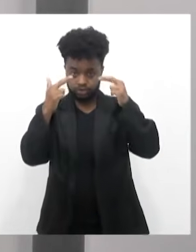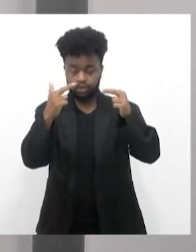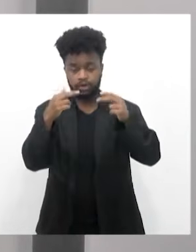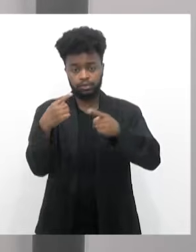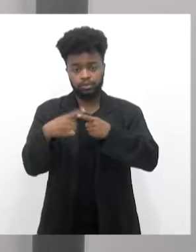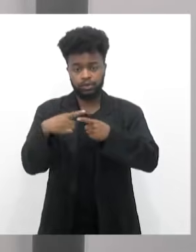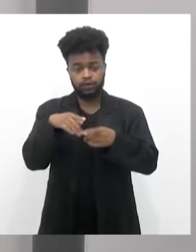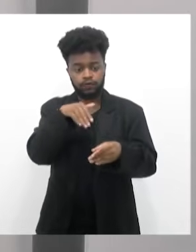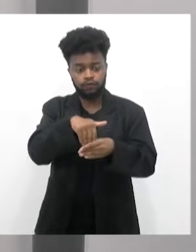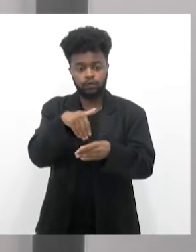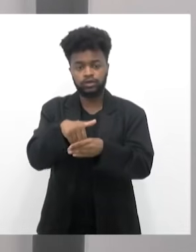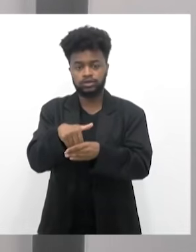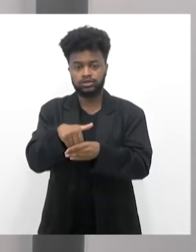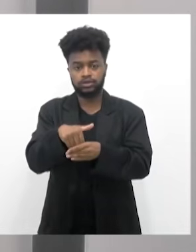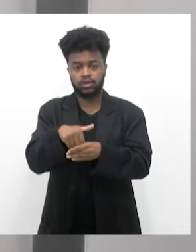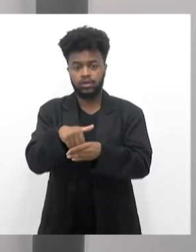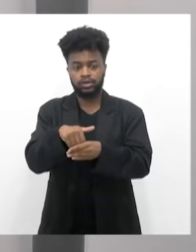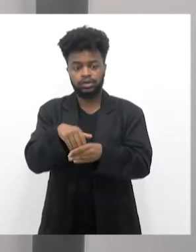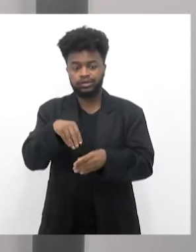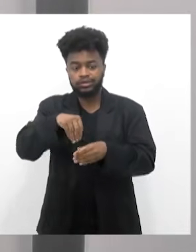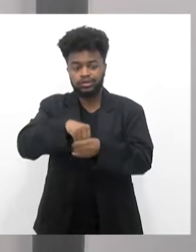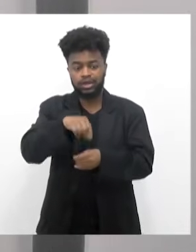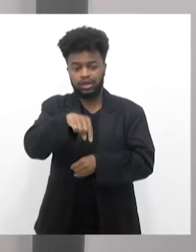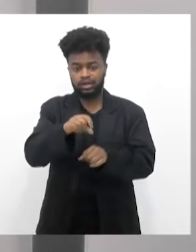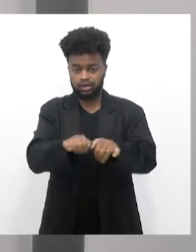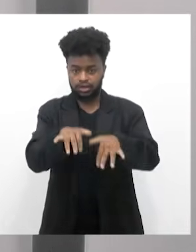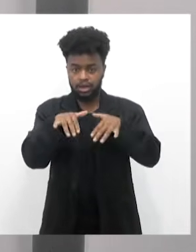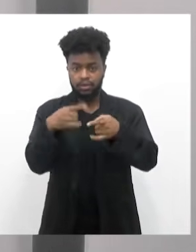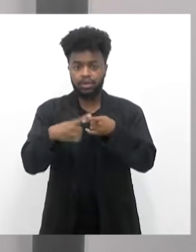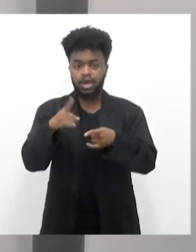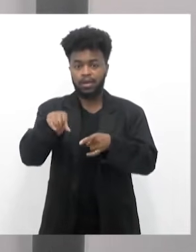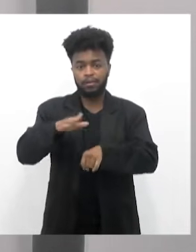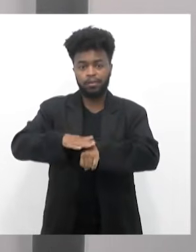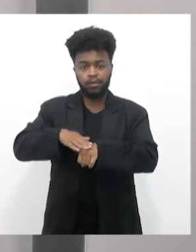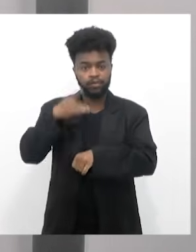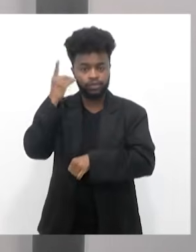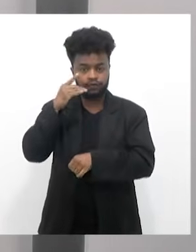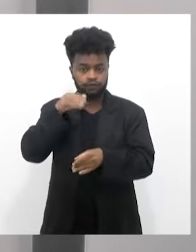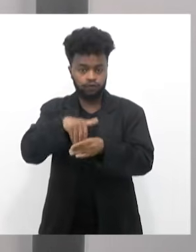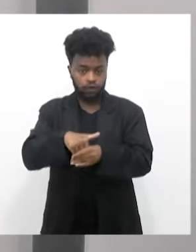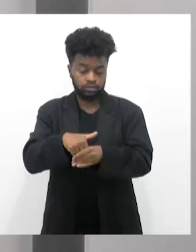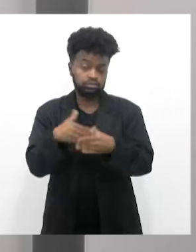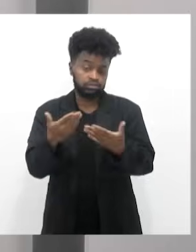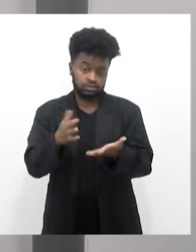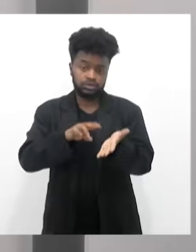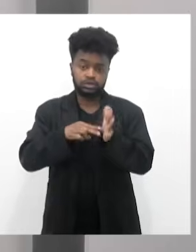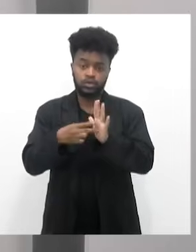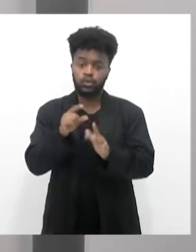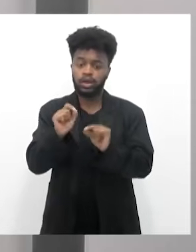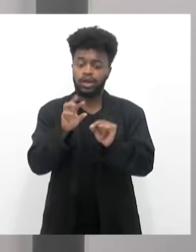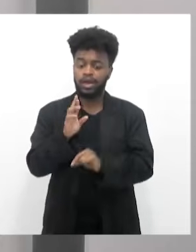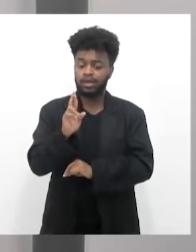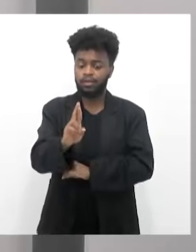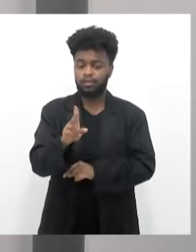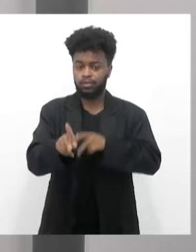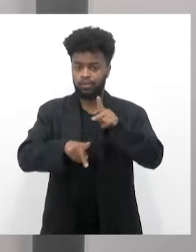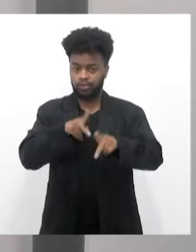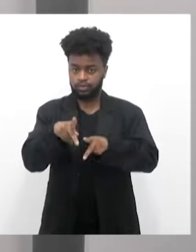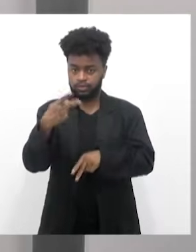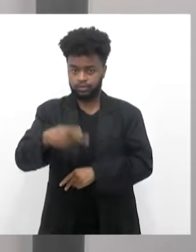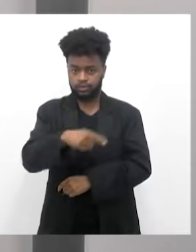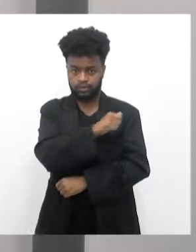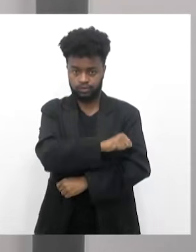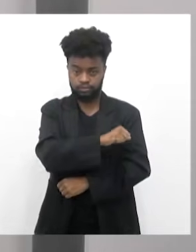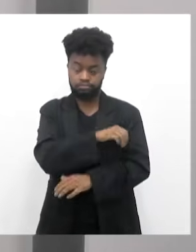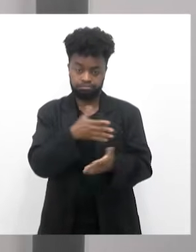ser uma eleição indireta. É indireta porque quem vota é o deputado, mas o deputado nada mais é do que o representante de quem o elegeu, do povo do Rio de Janeiro.